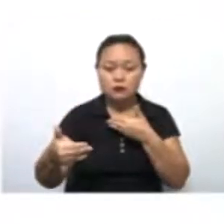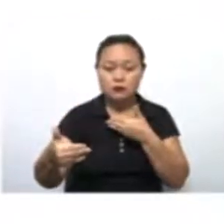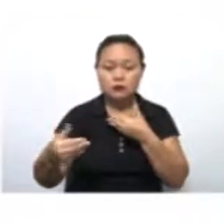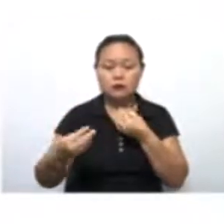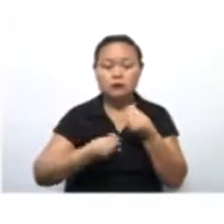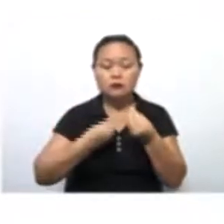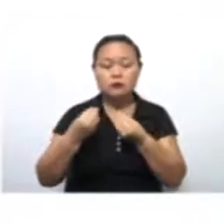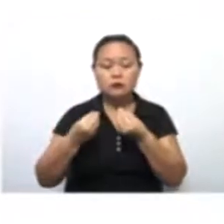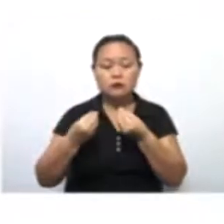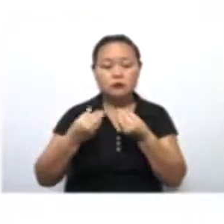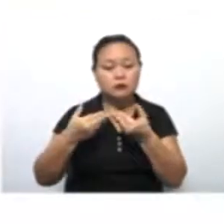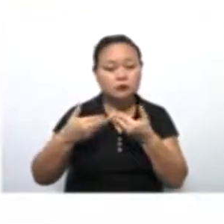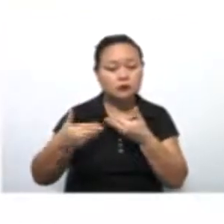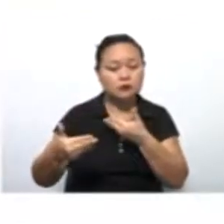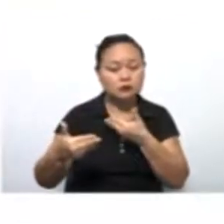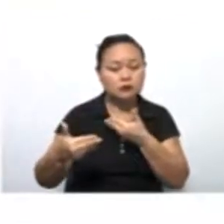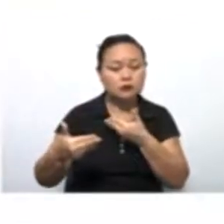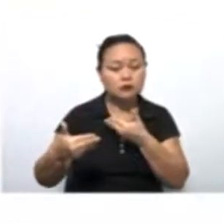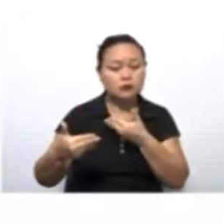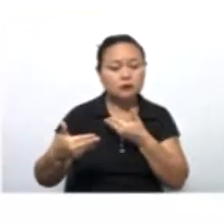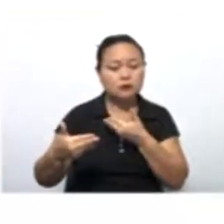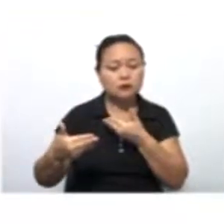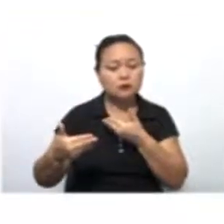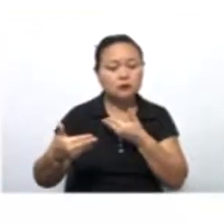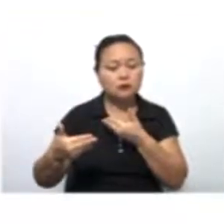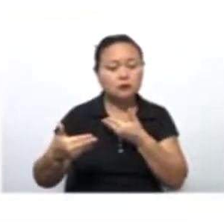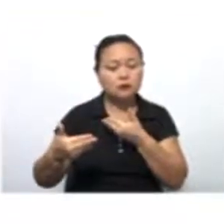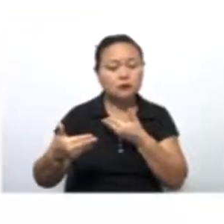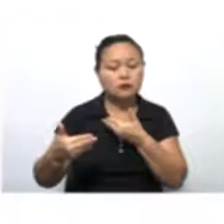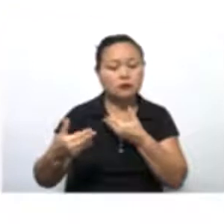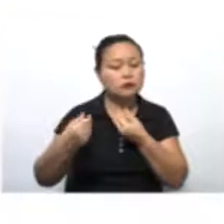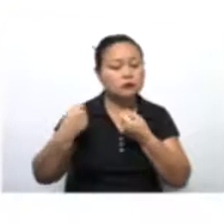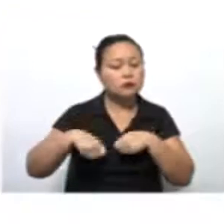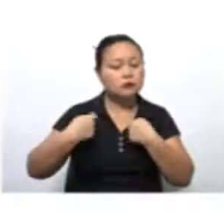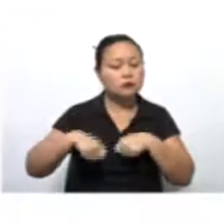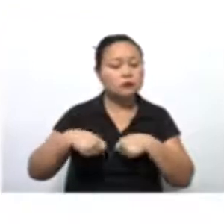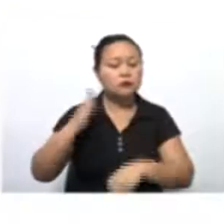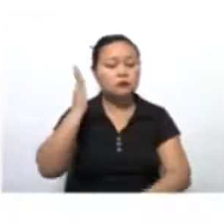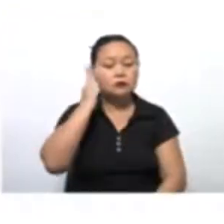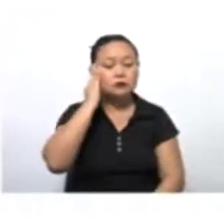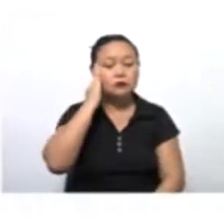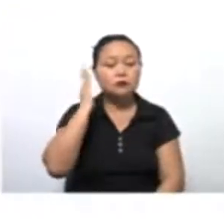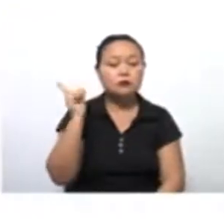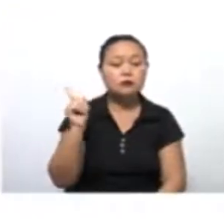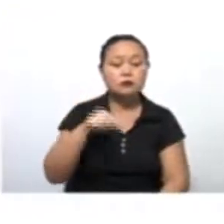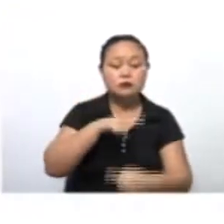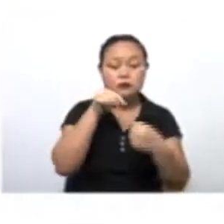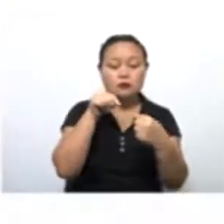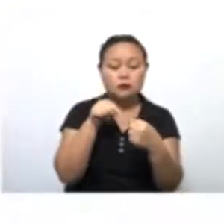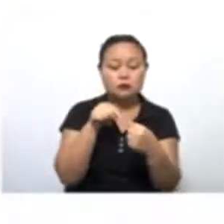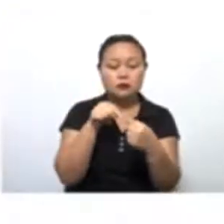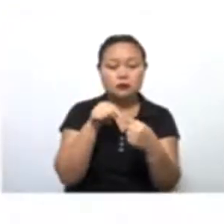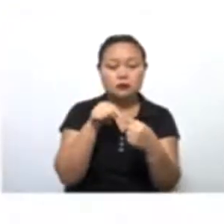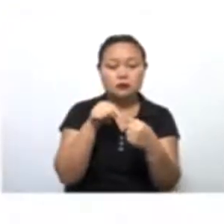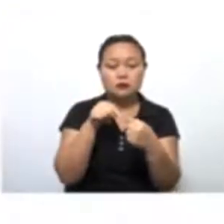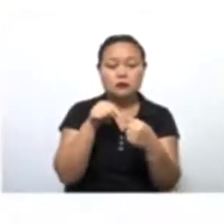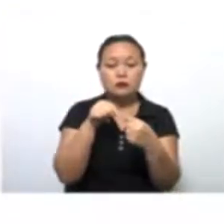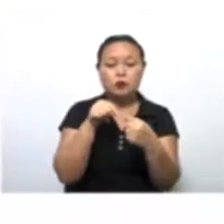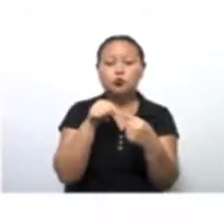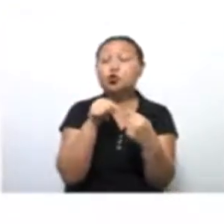e não desenvolvem função sintática. Ok? Então,